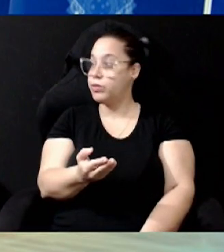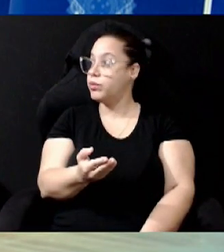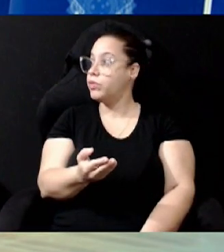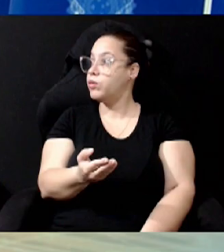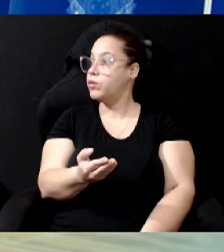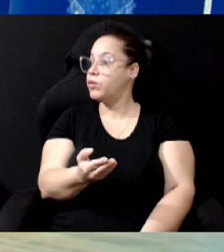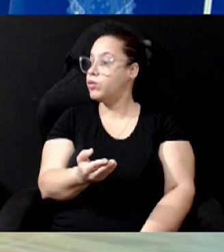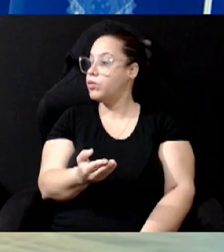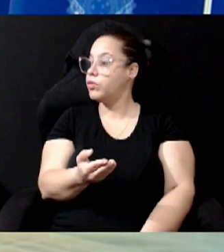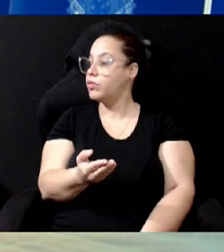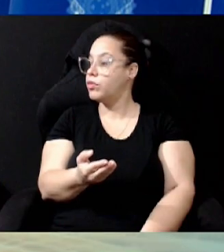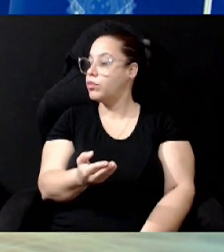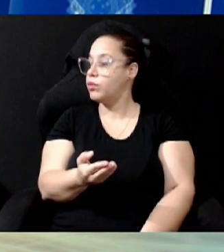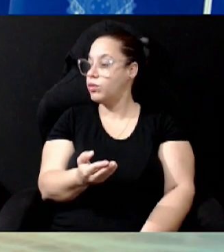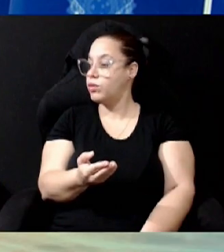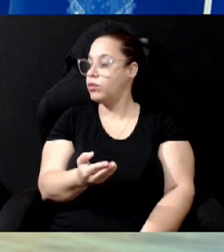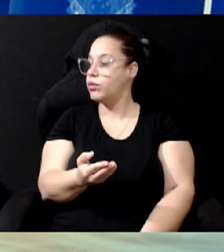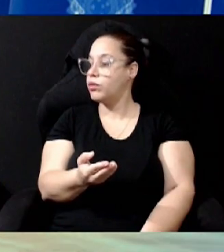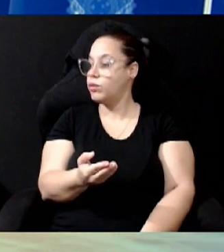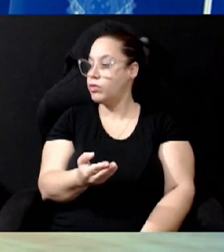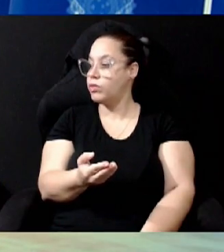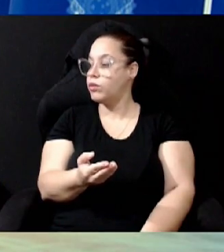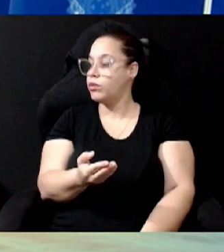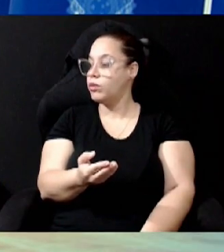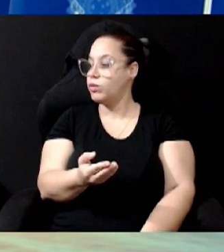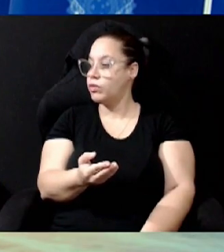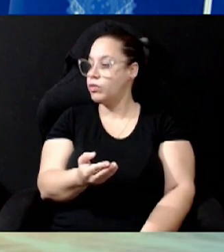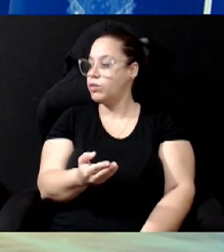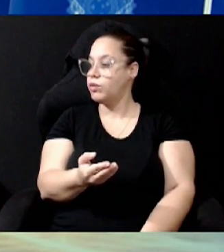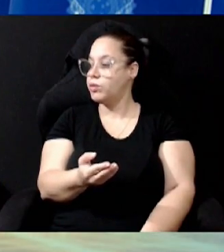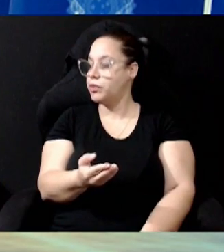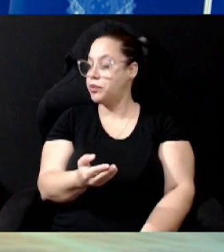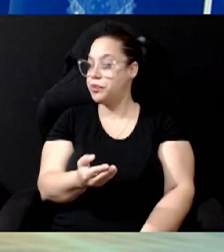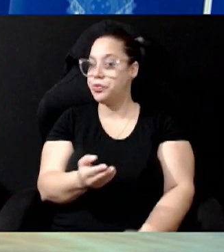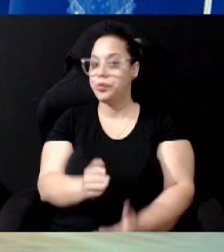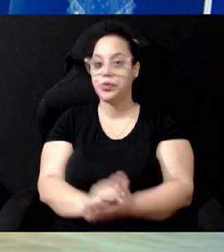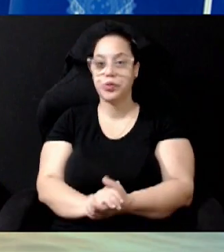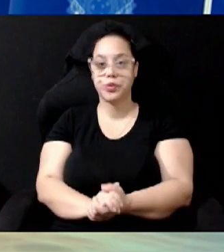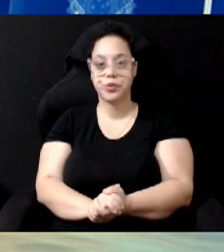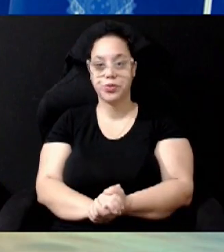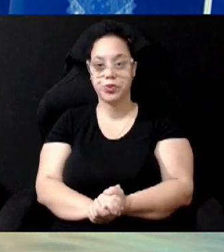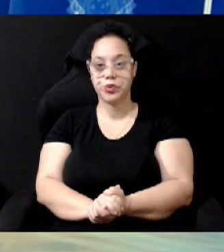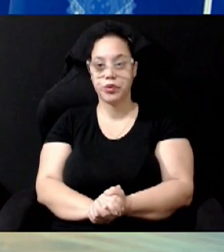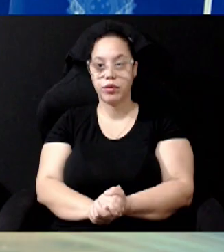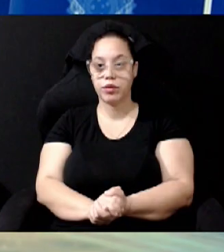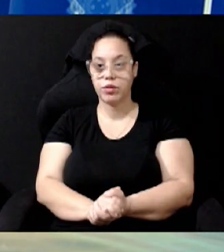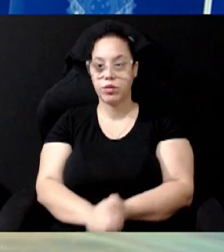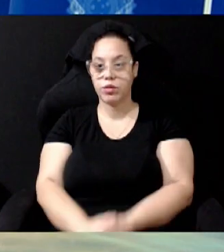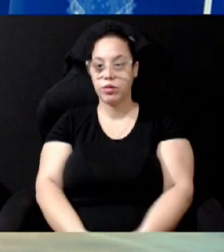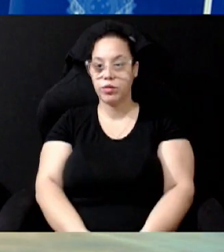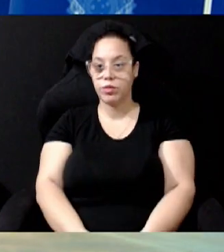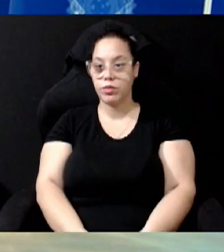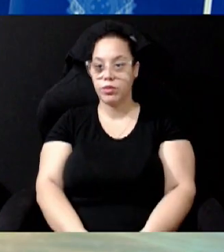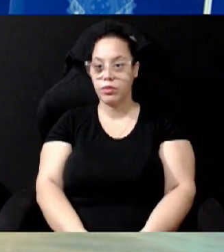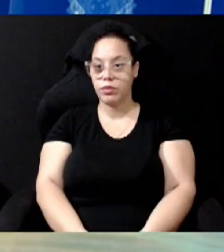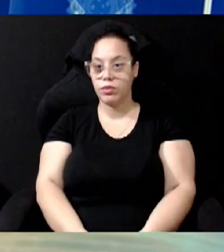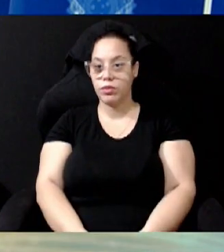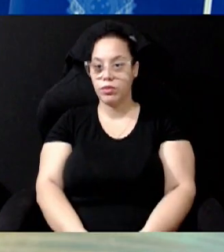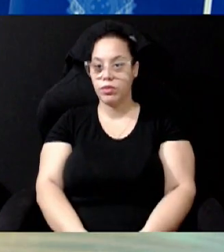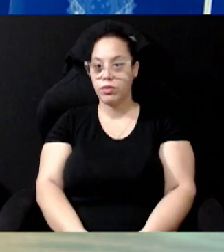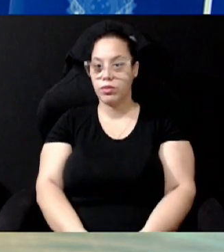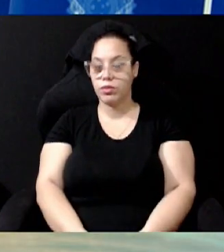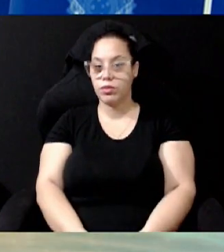Universitário, dentro do Shopping Espaço Ouro Verde, no primeiro andar, de segunda a sexta-feira, das 8h da manhã às 4h